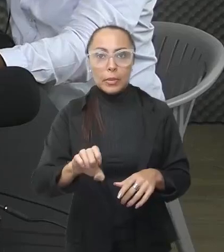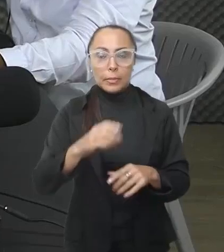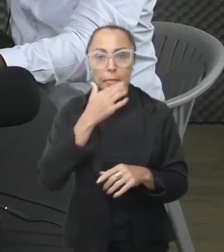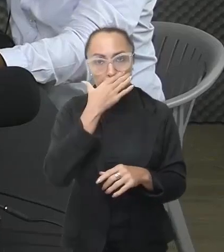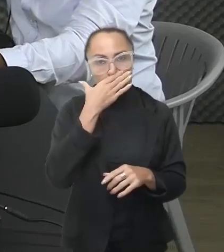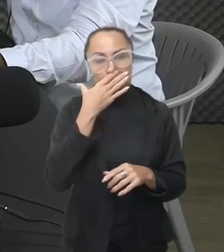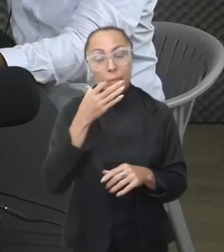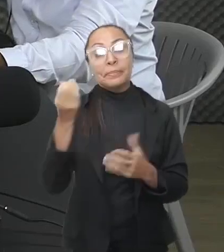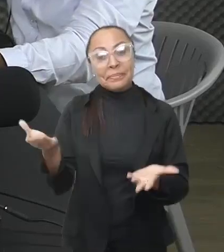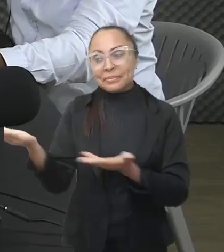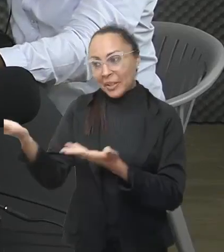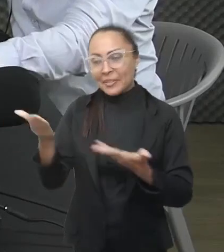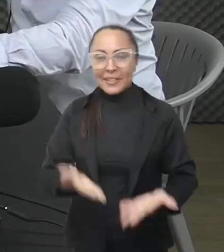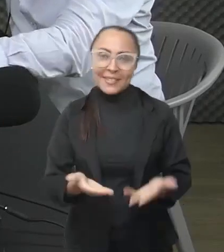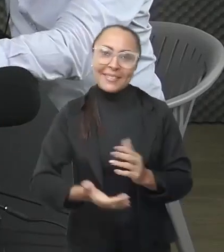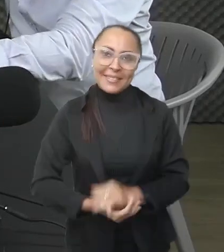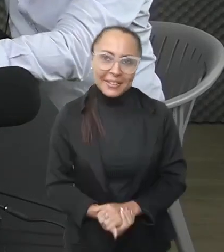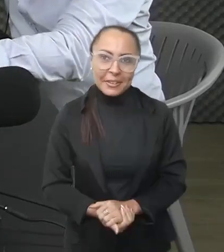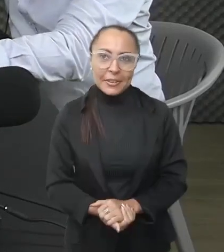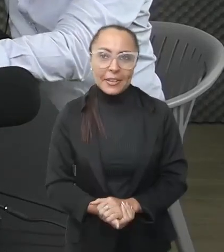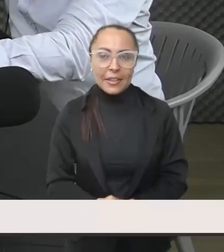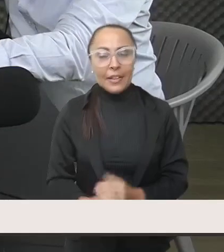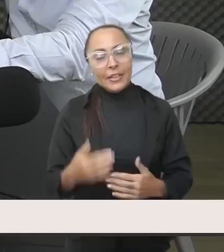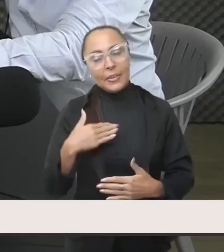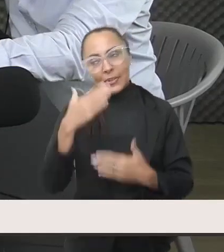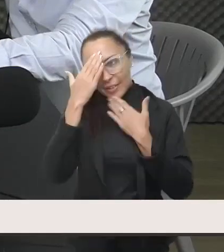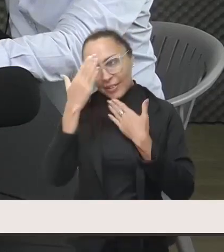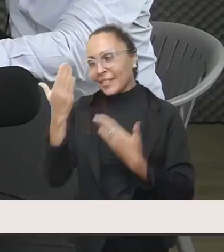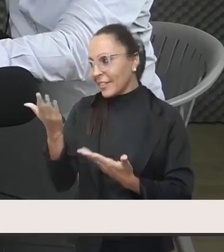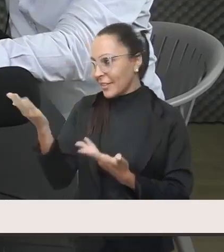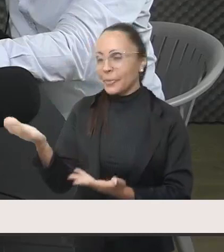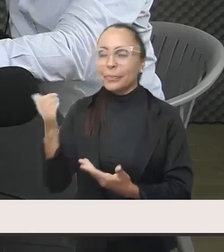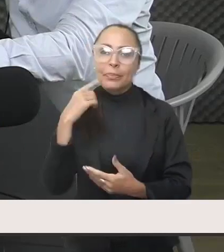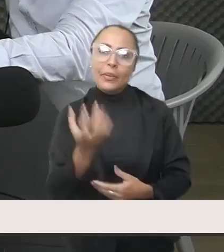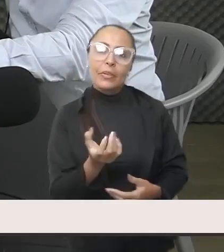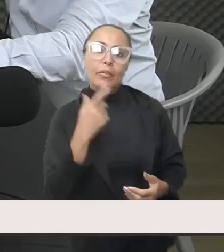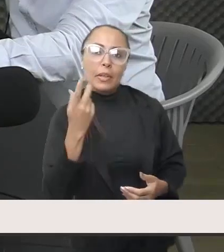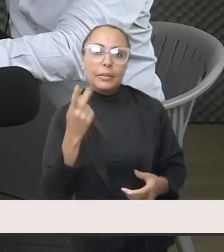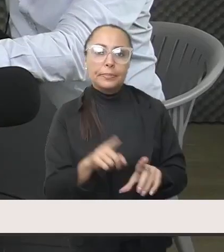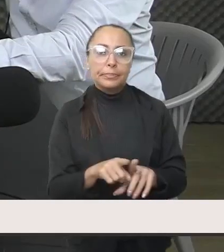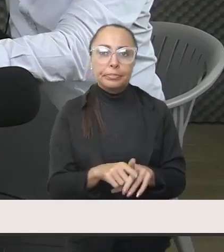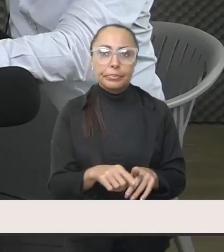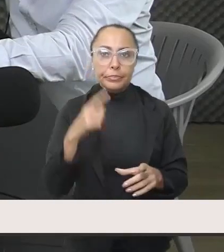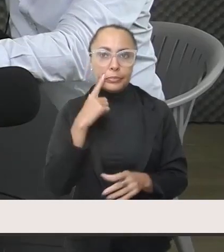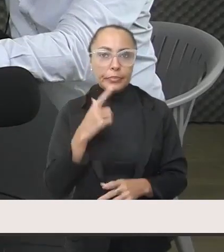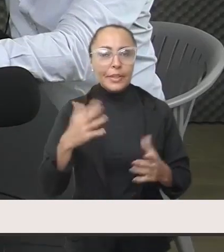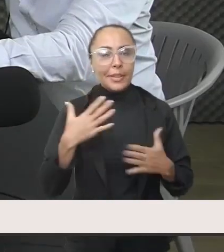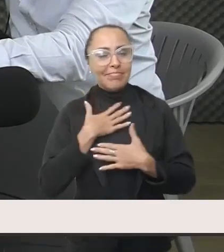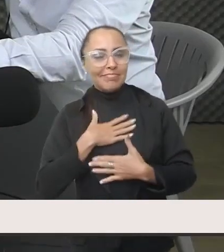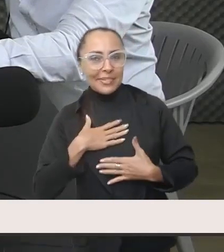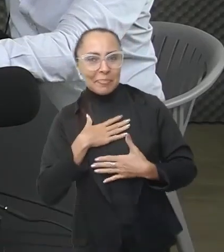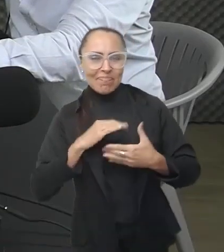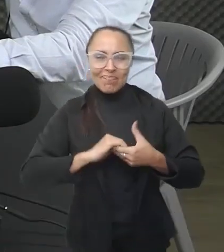Muito bem-vindo, né, Humberto? Eu que agradeço, né? E quero dizer, Hugo, que além de dar satisfação de estar com